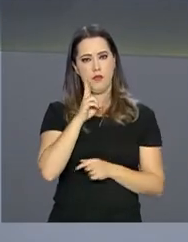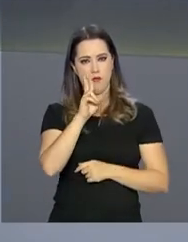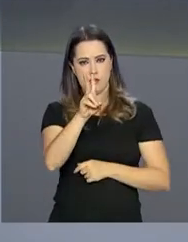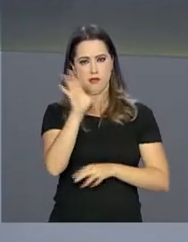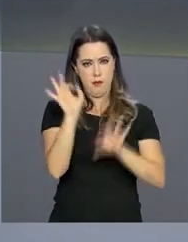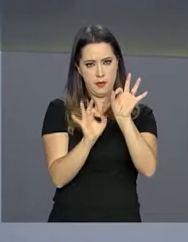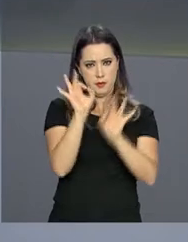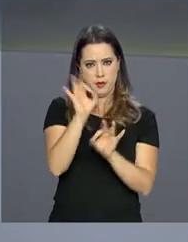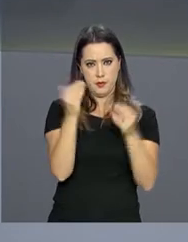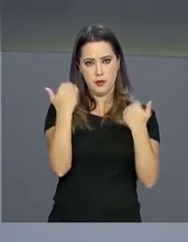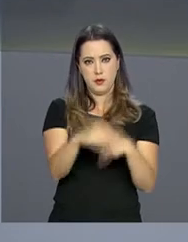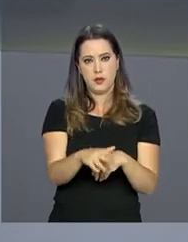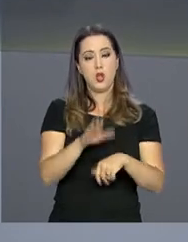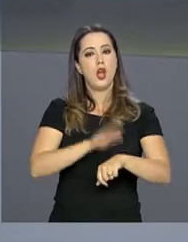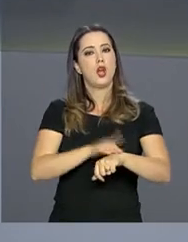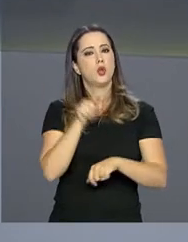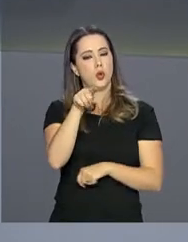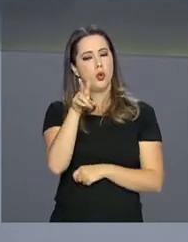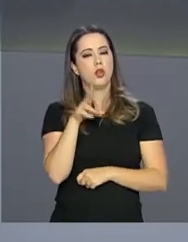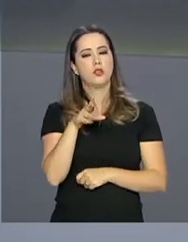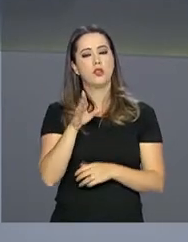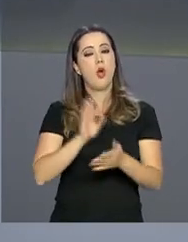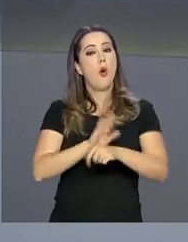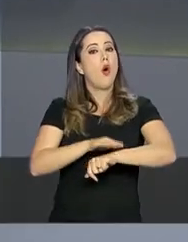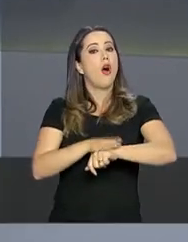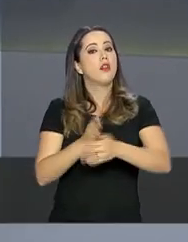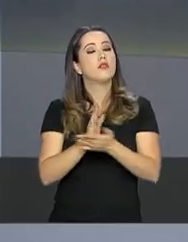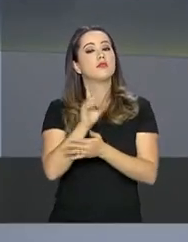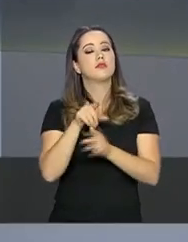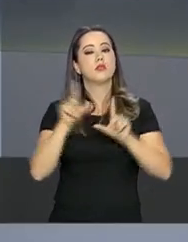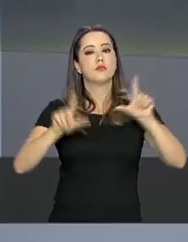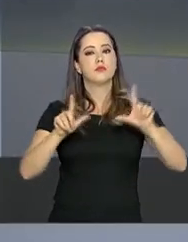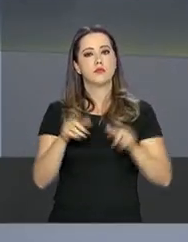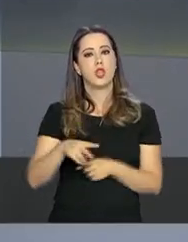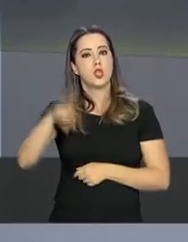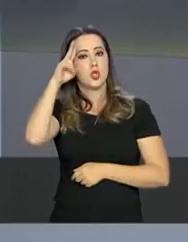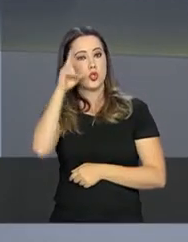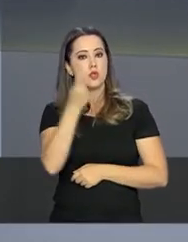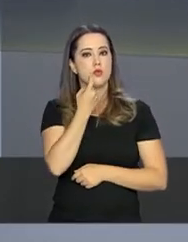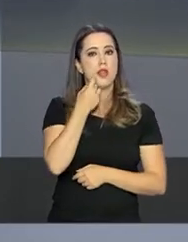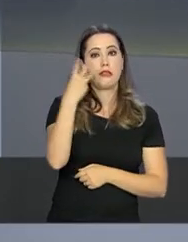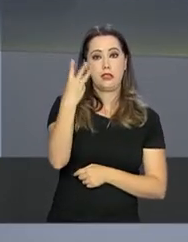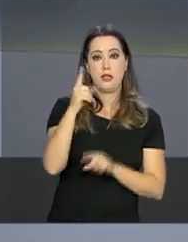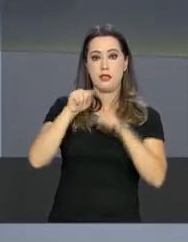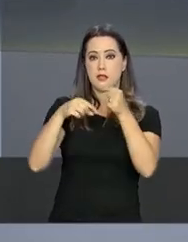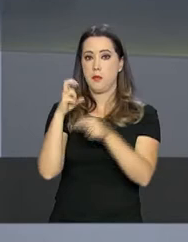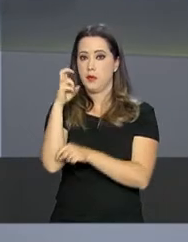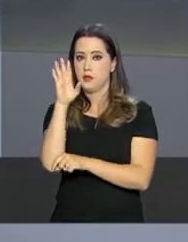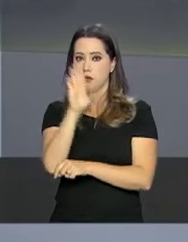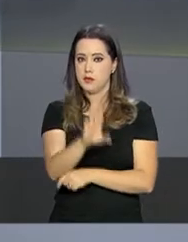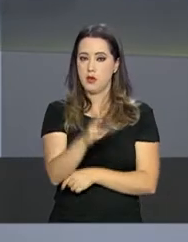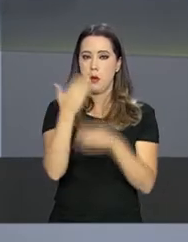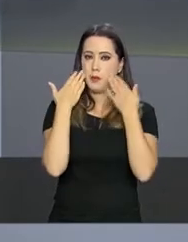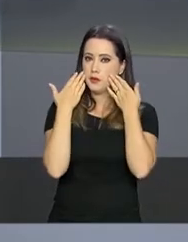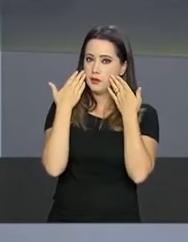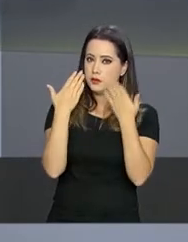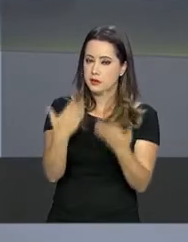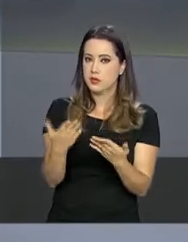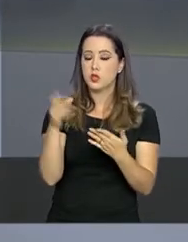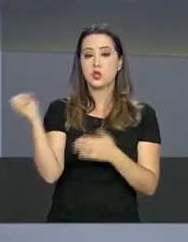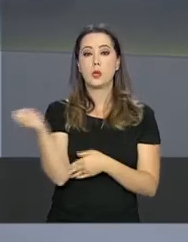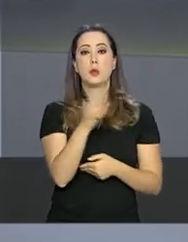está se preparando para a prova, anote os horários. De segunda a sexta, às 3 e às 5 horas da tarde, são exibidos os